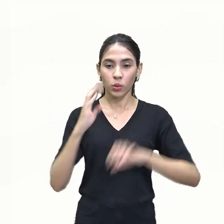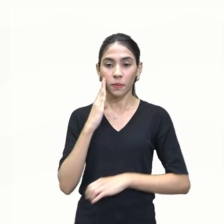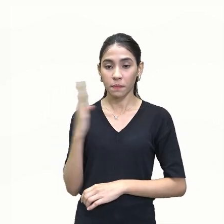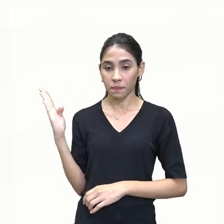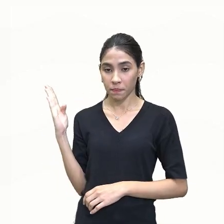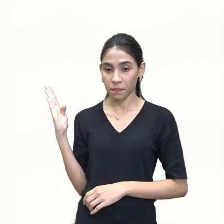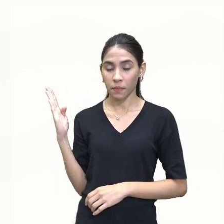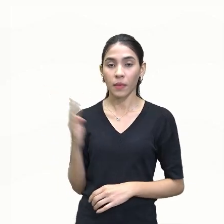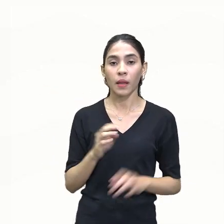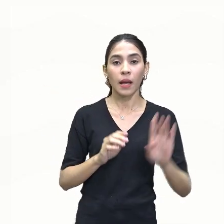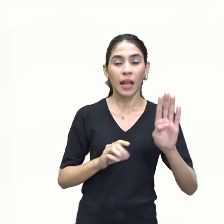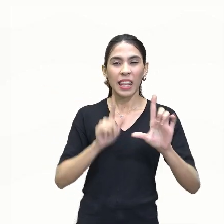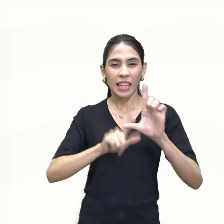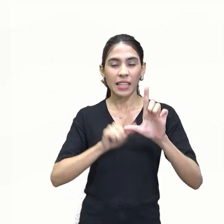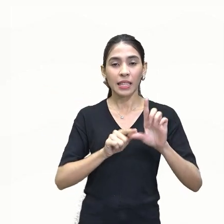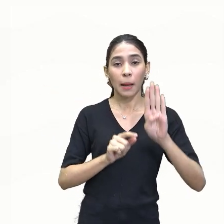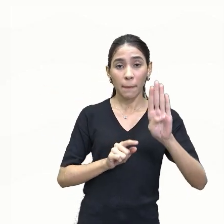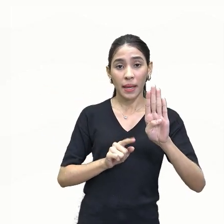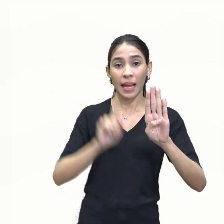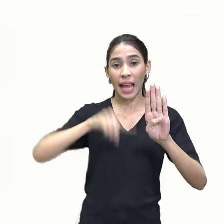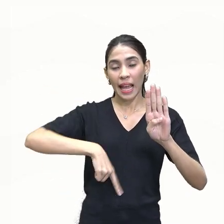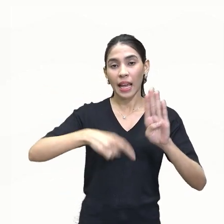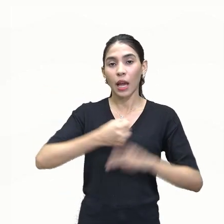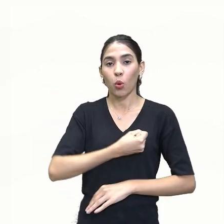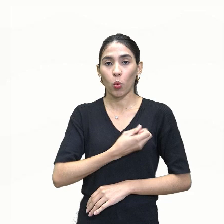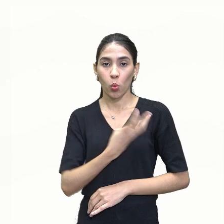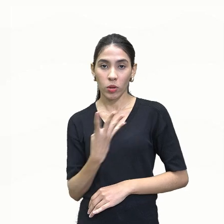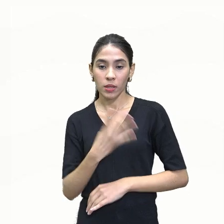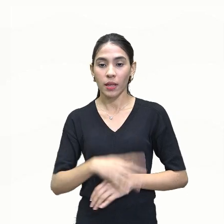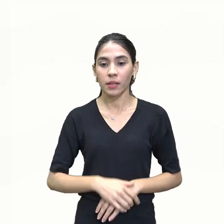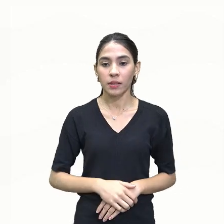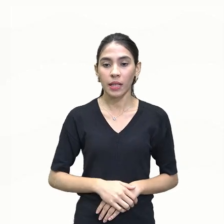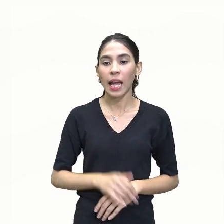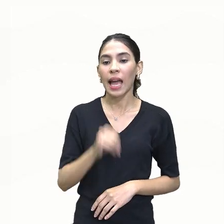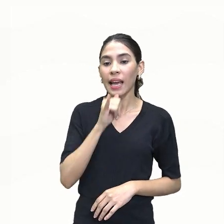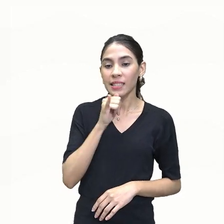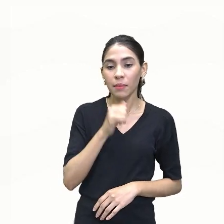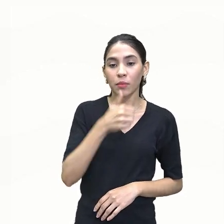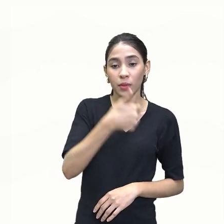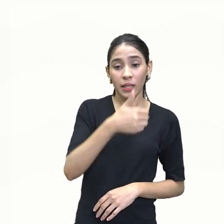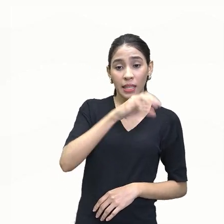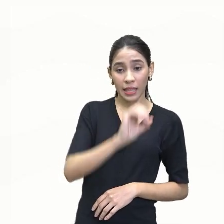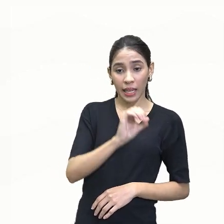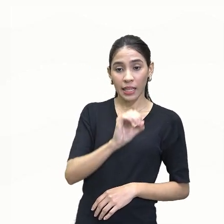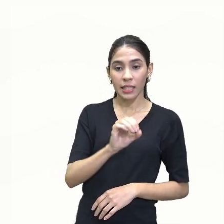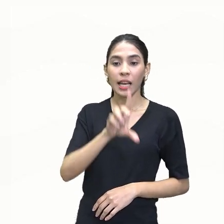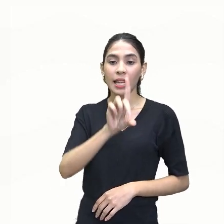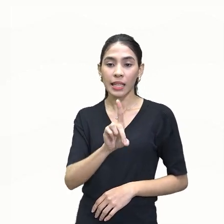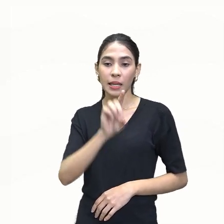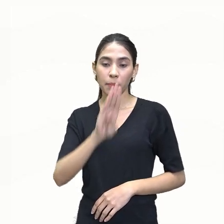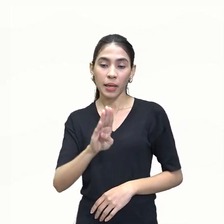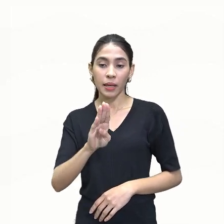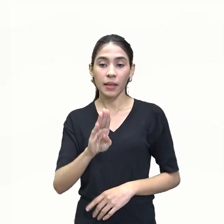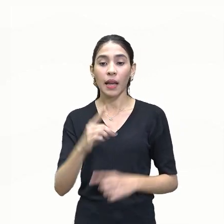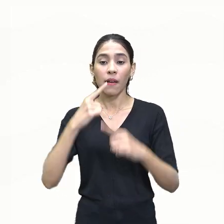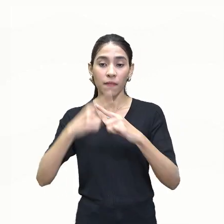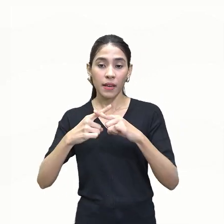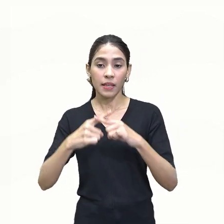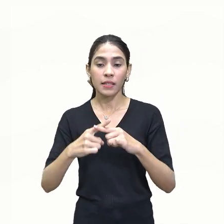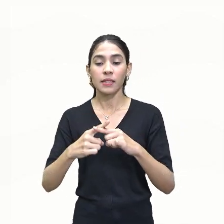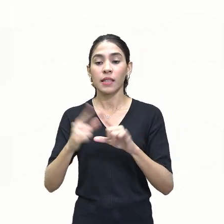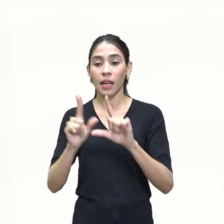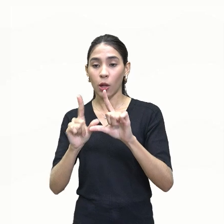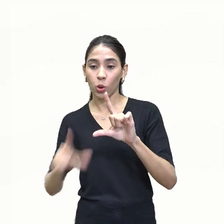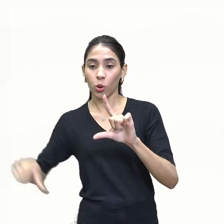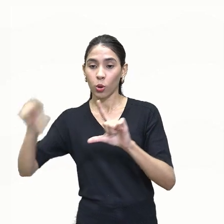intensidade, a quantidade, e ela é medida como? Então, isso vai ser igual a 10 decibéis vezes o logaritmo de I sobre